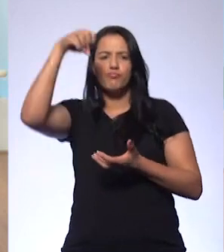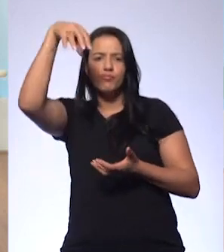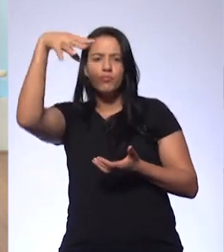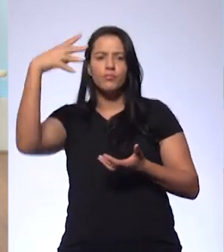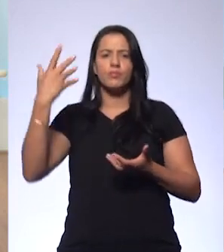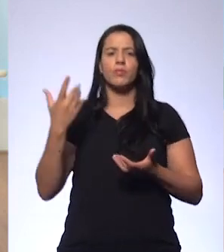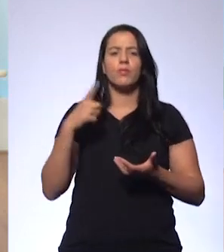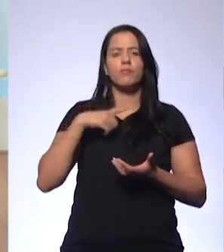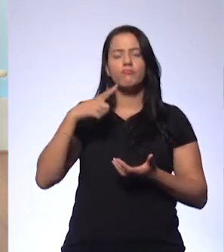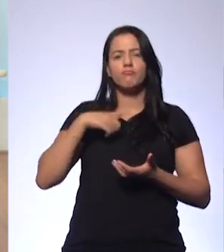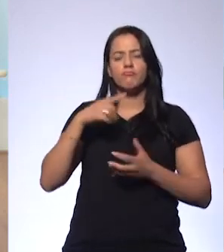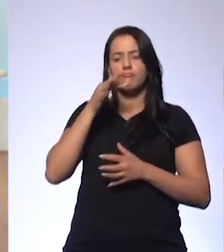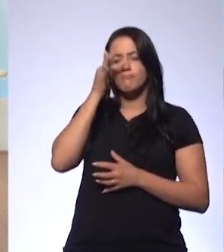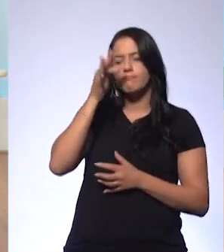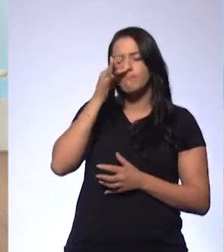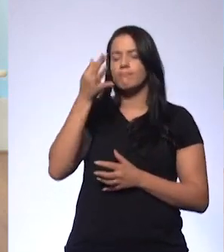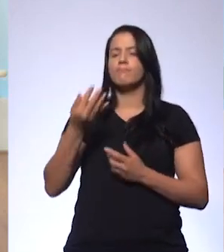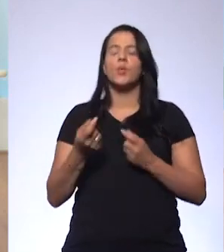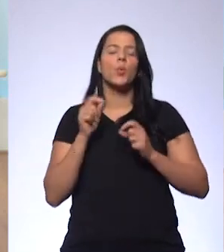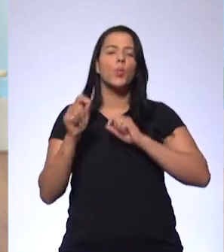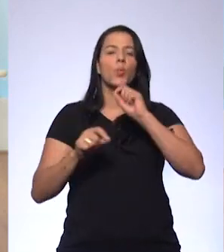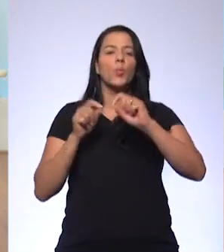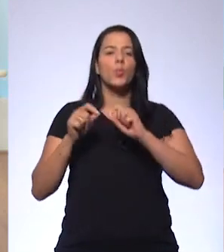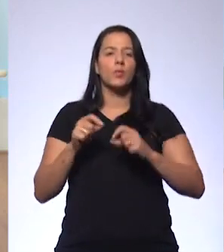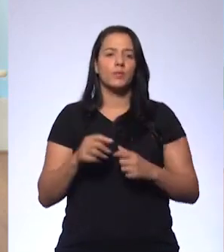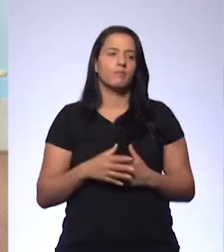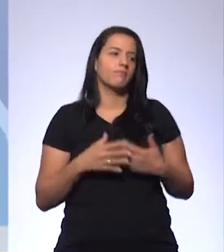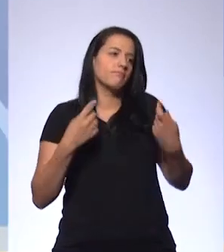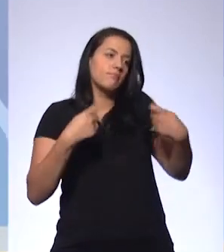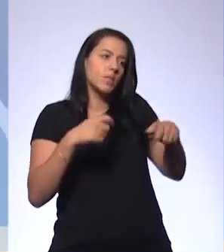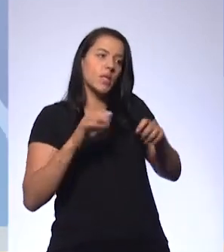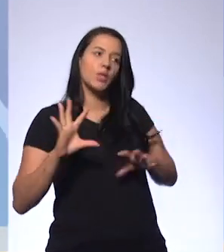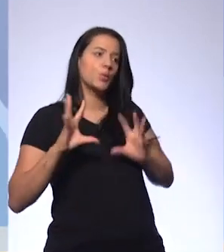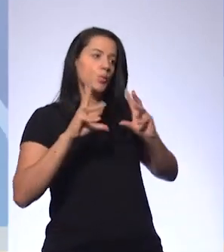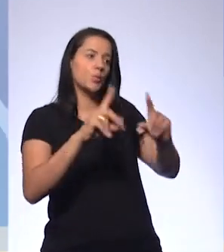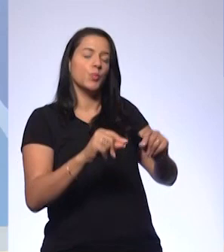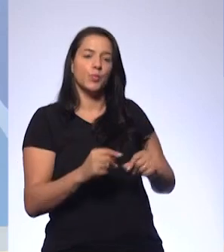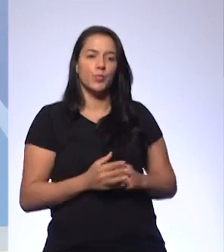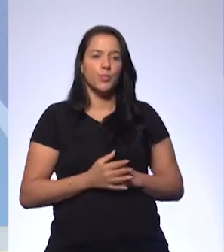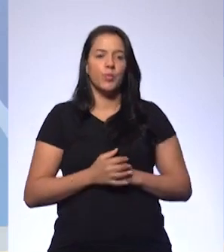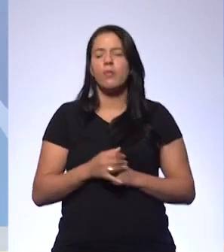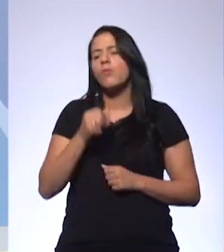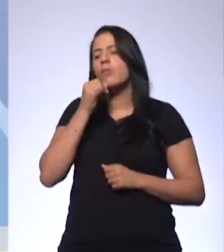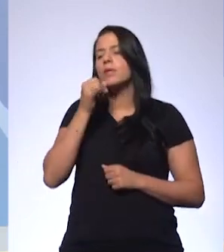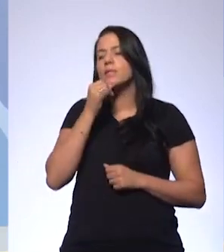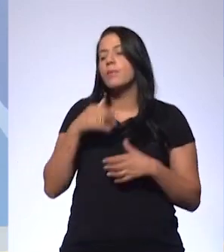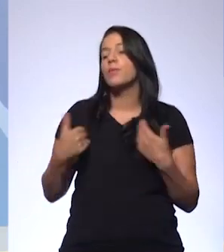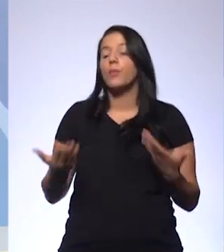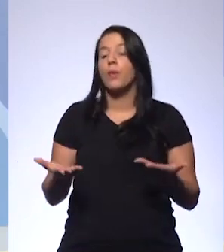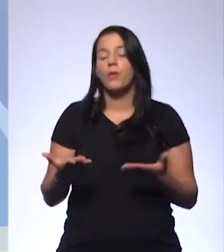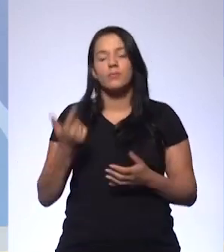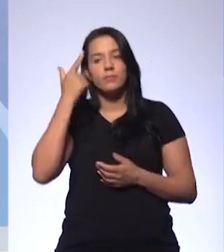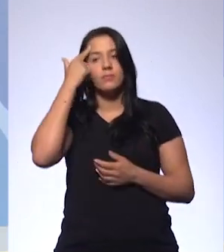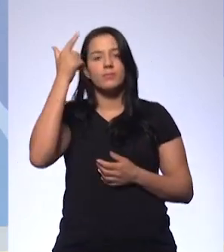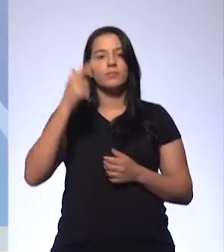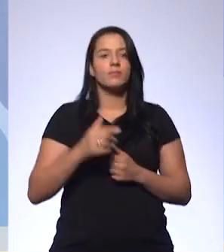planta, tem tudo tem que tudo. precisa para dar sequência, né? Qual que é um exemplo, Um assim? exemplo. Vê se você